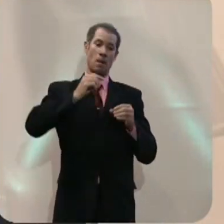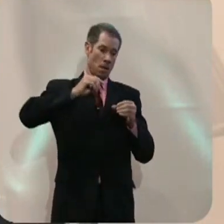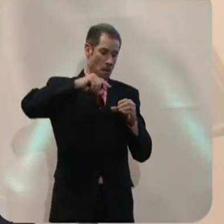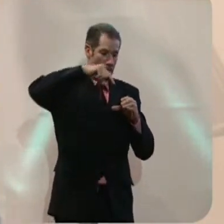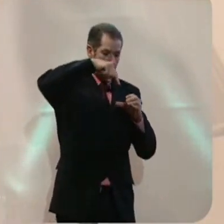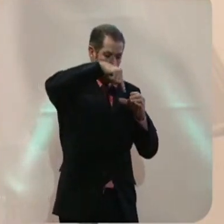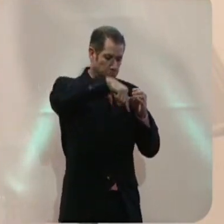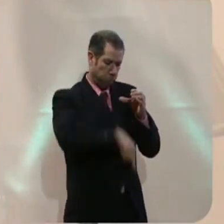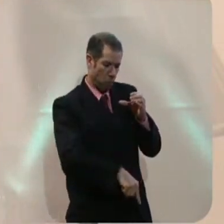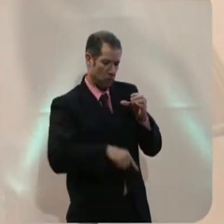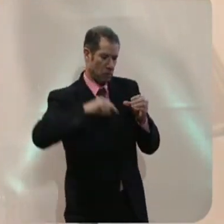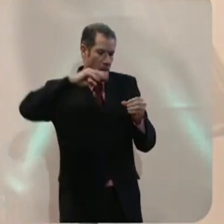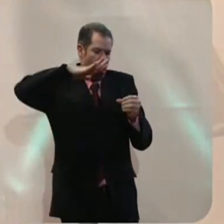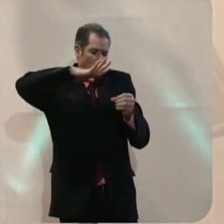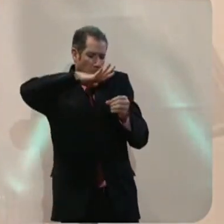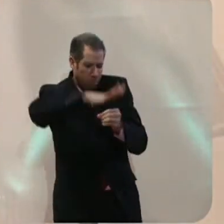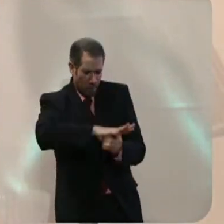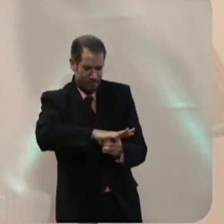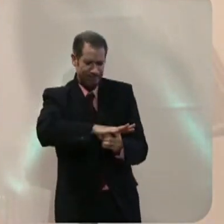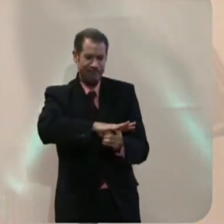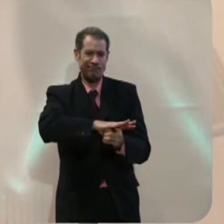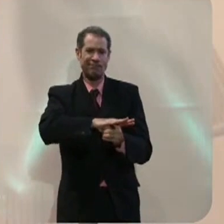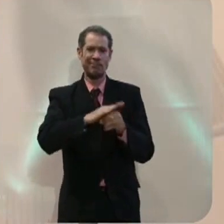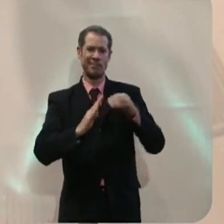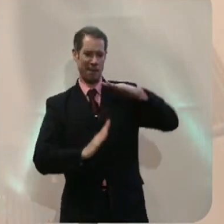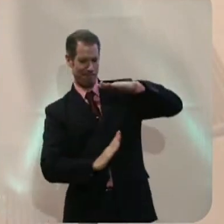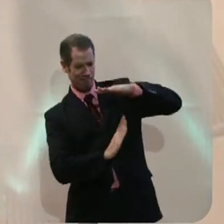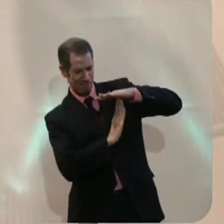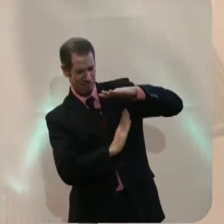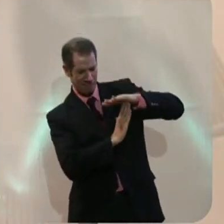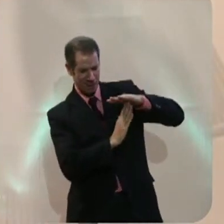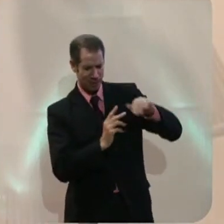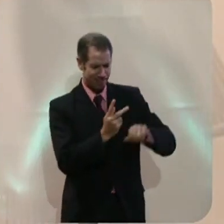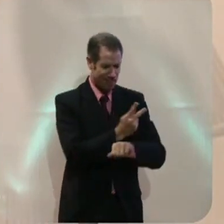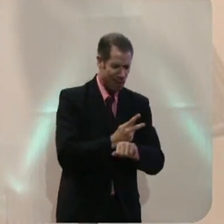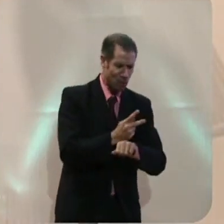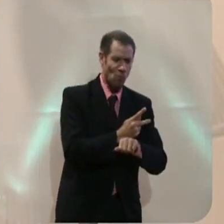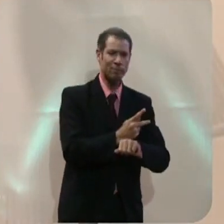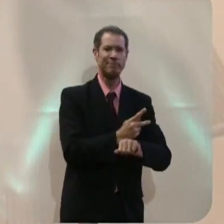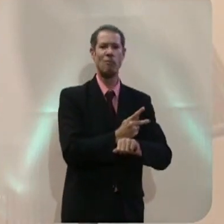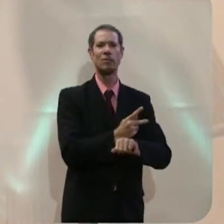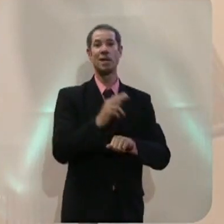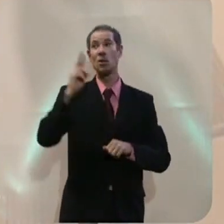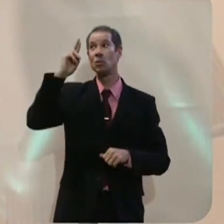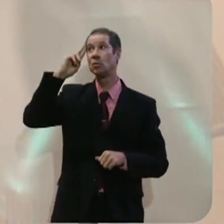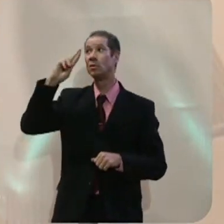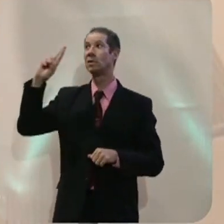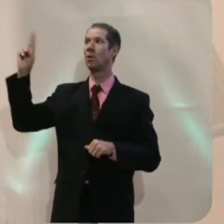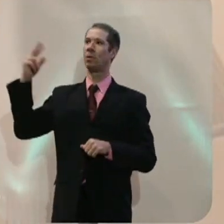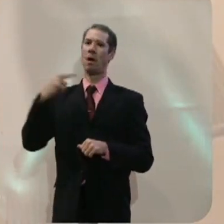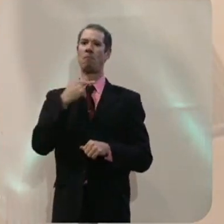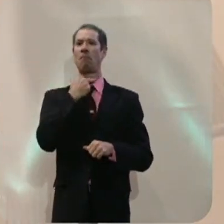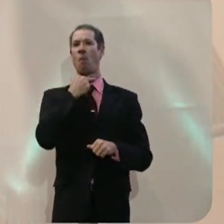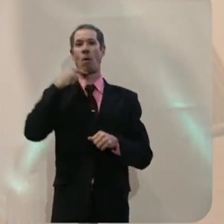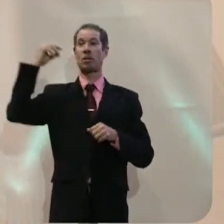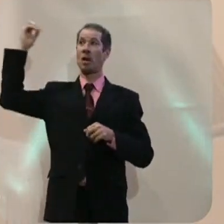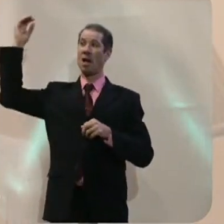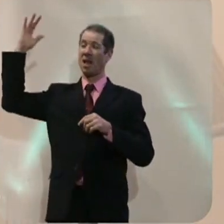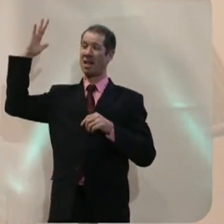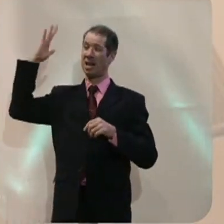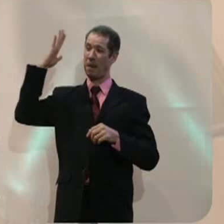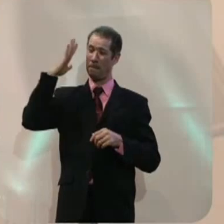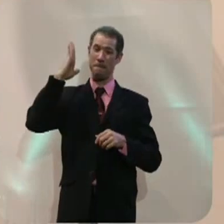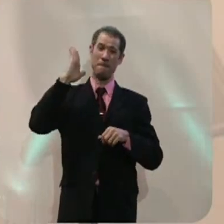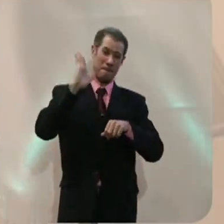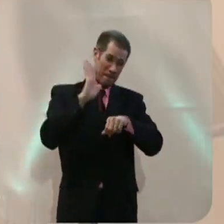entulhado e às vezes o nosso limite de busca é tão pequenininho que o Senhor não pode derramar